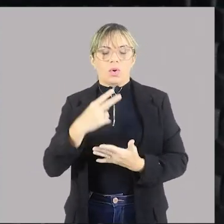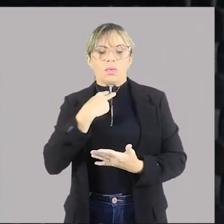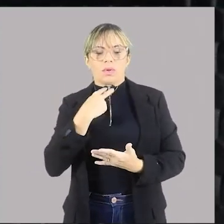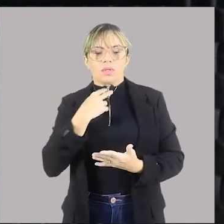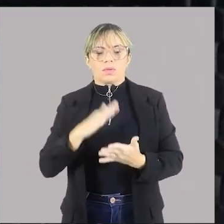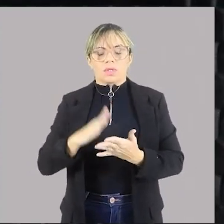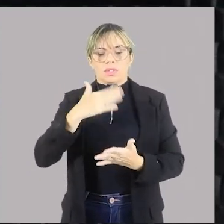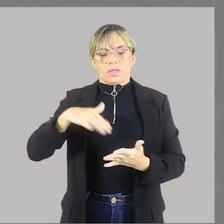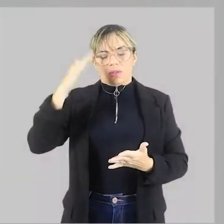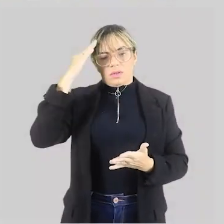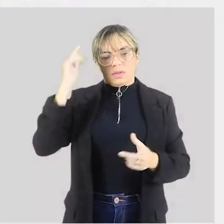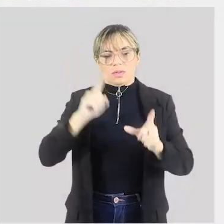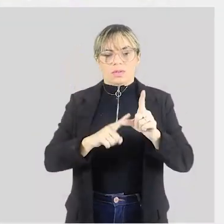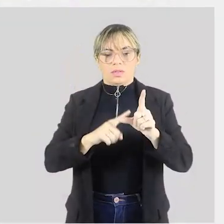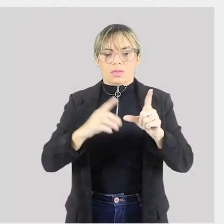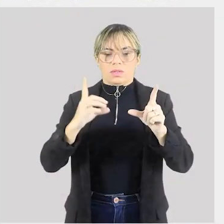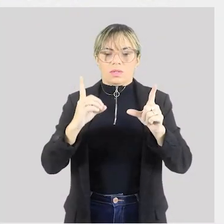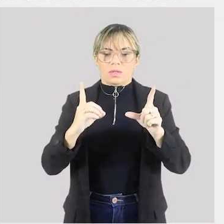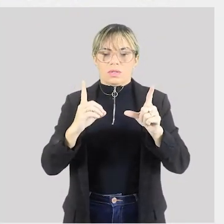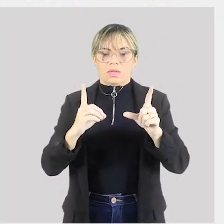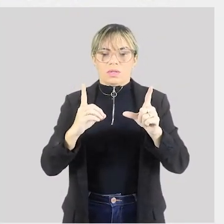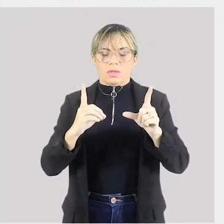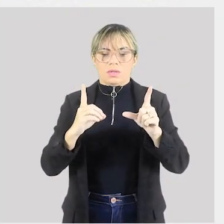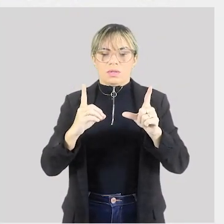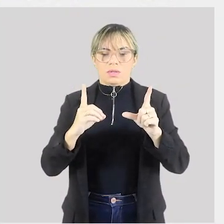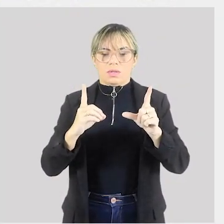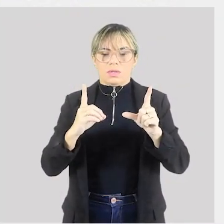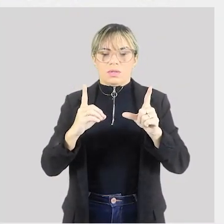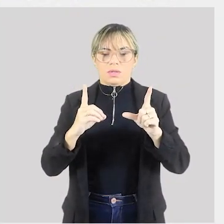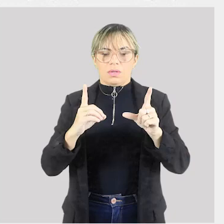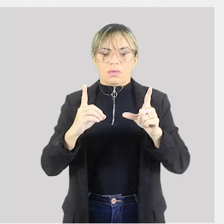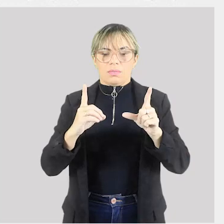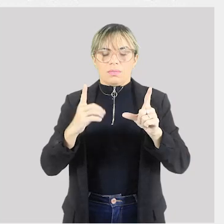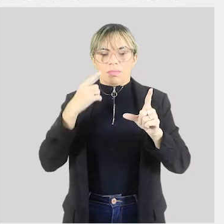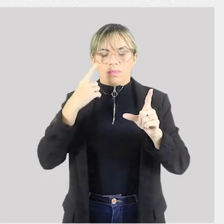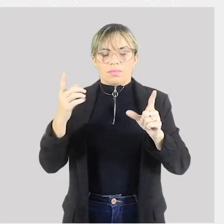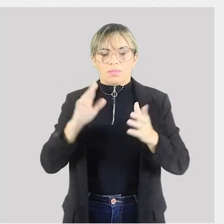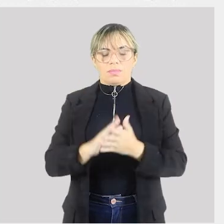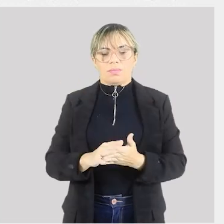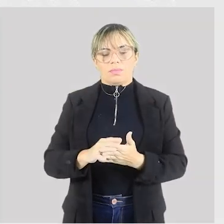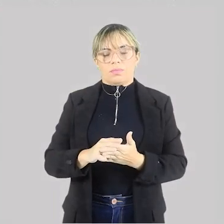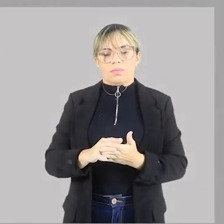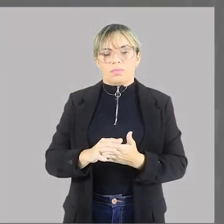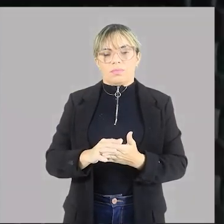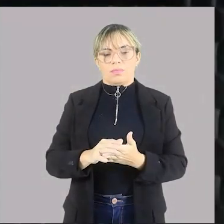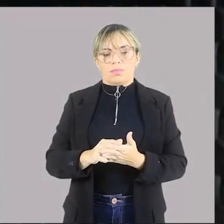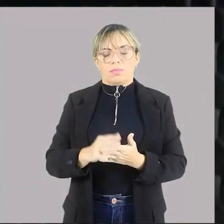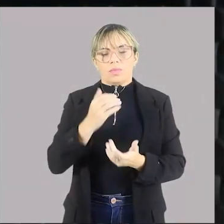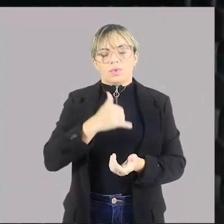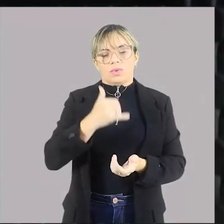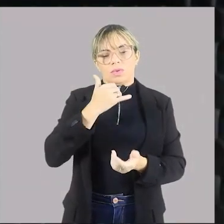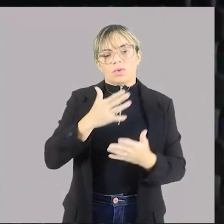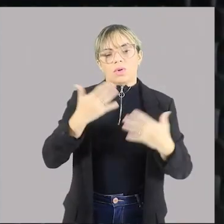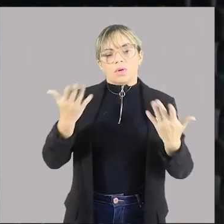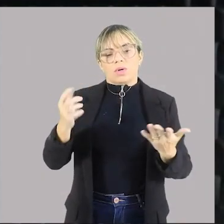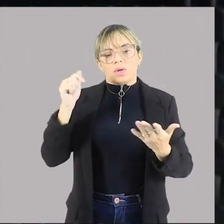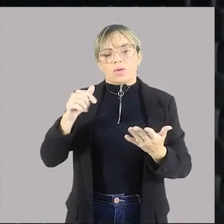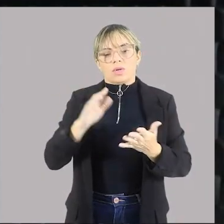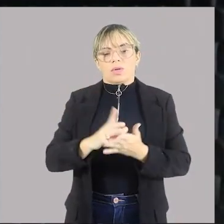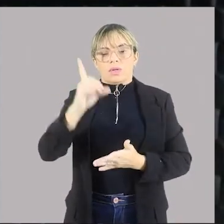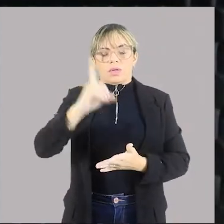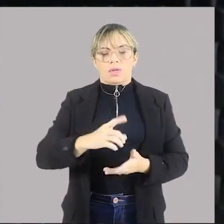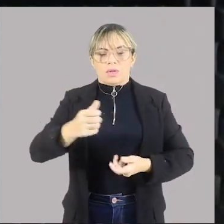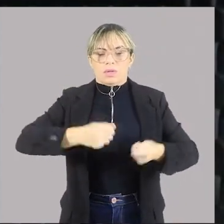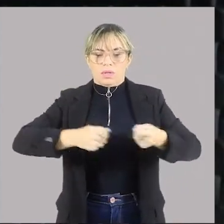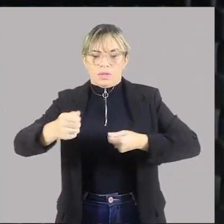dessa maneira. O direito administrativo pátrio é considerado não contencioso. Sim, aliás, quando se fala de direito